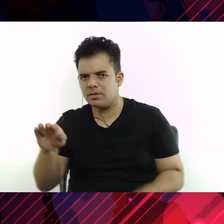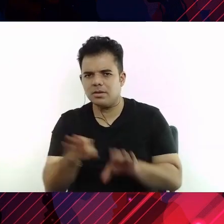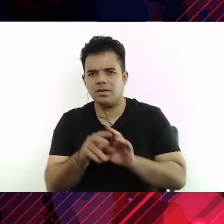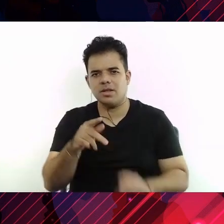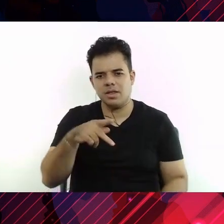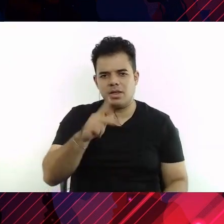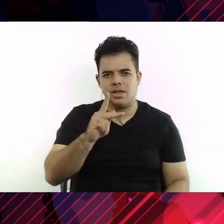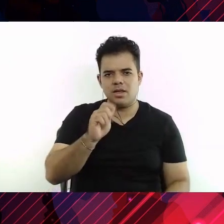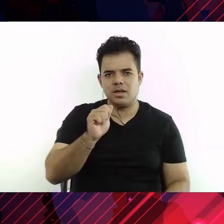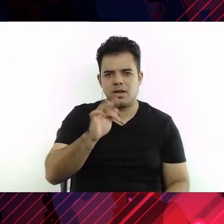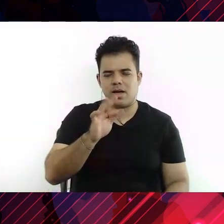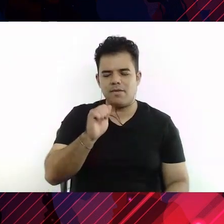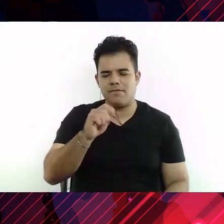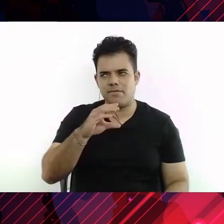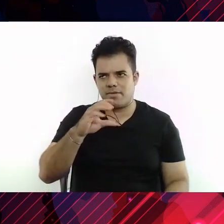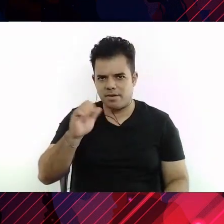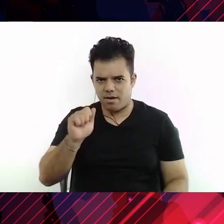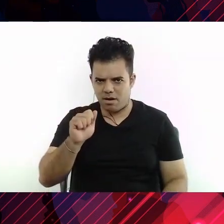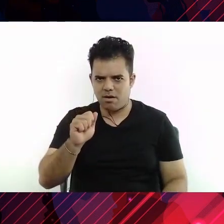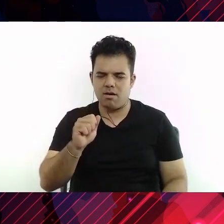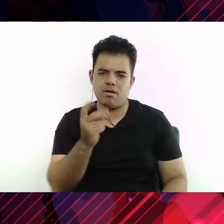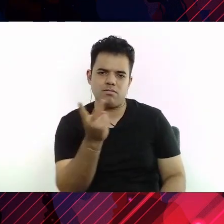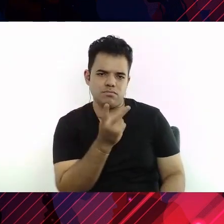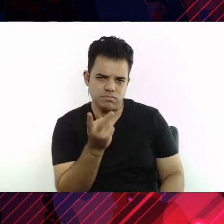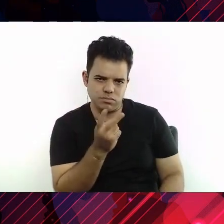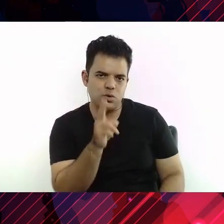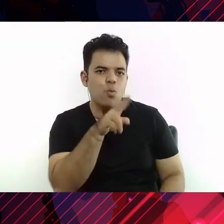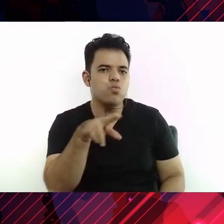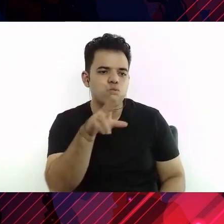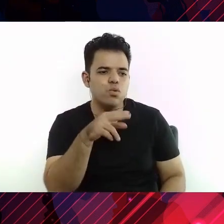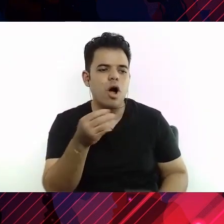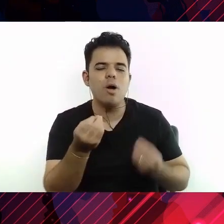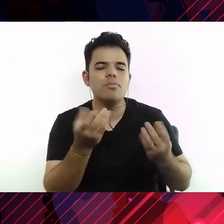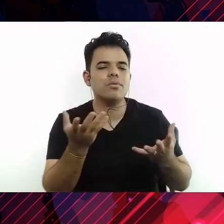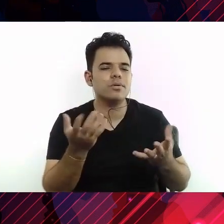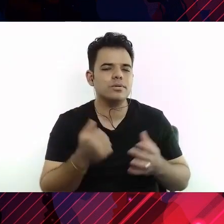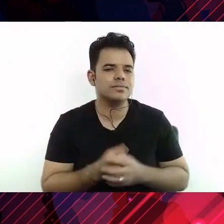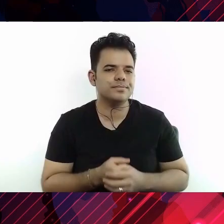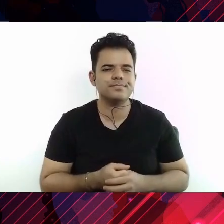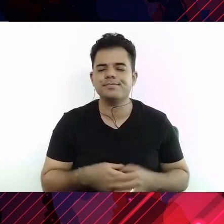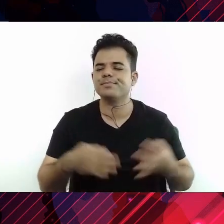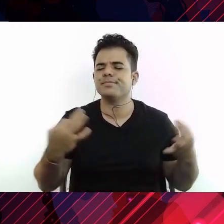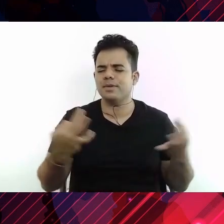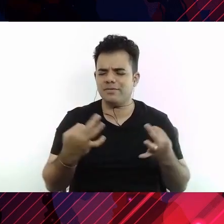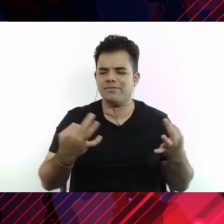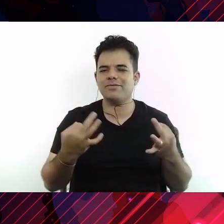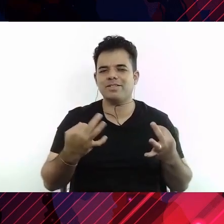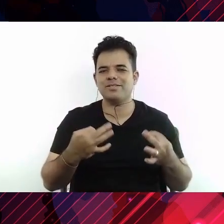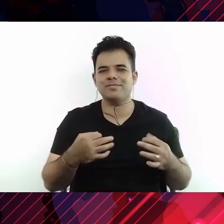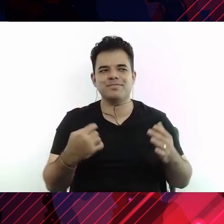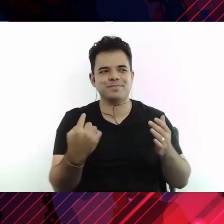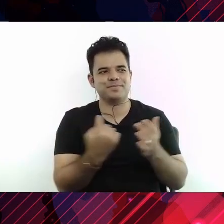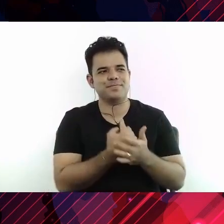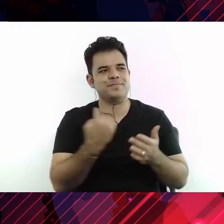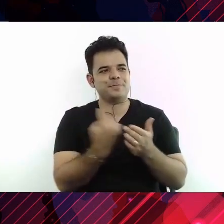o RabbitMQ e o Kafka no uso dele? Perfeito, excelente. Surge bastante